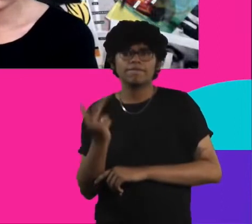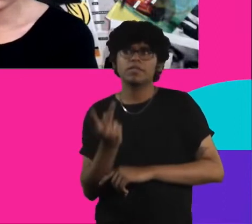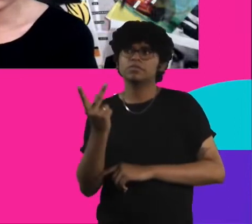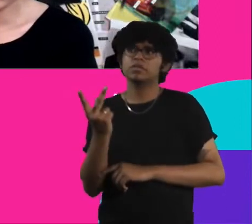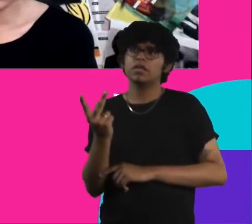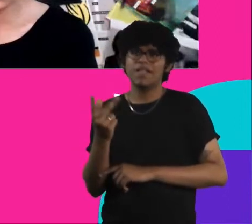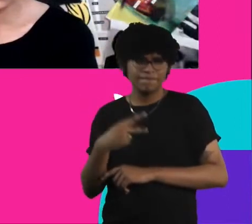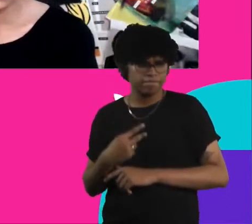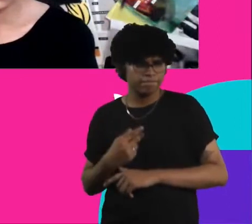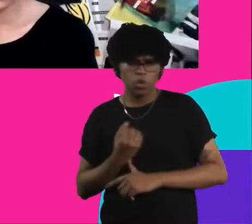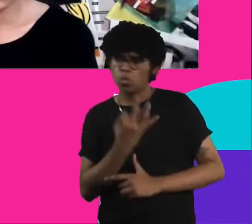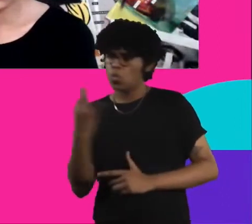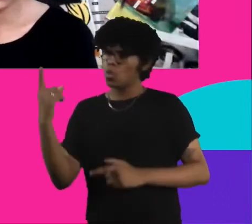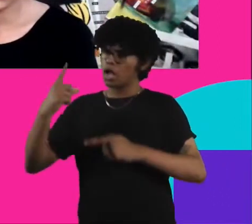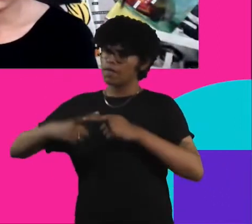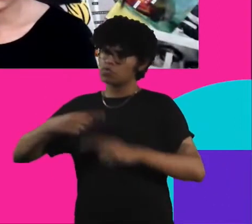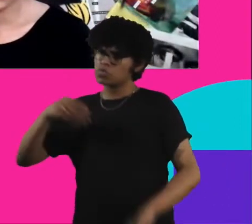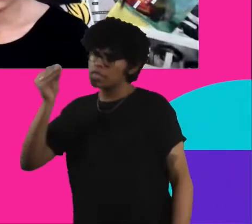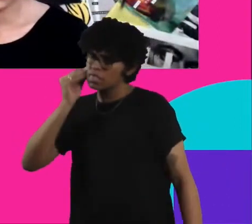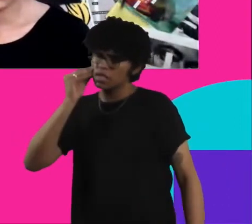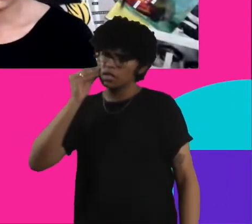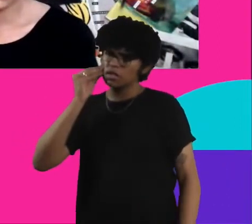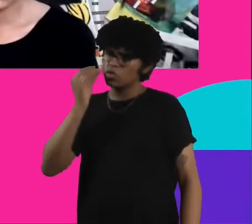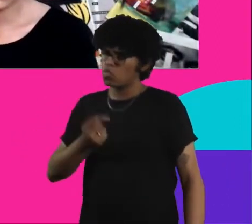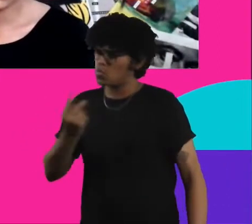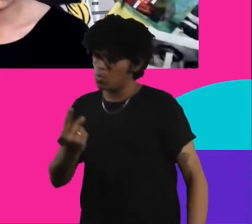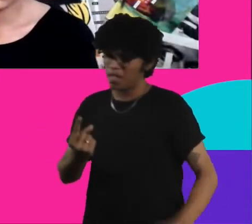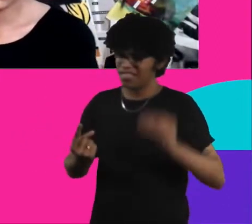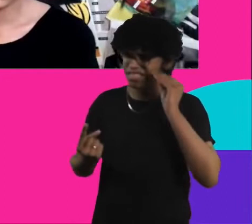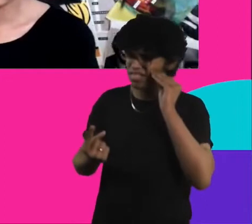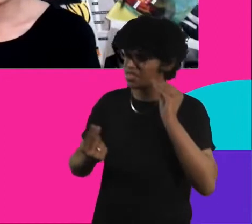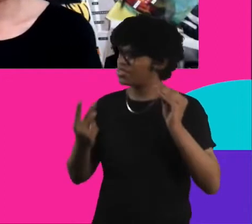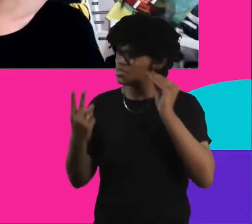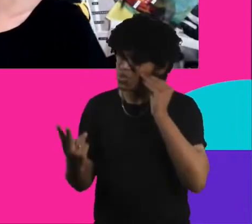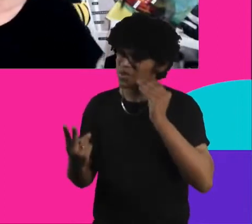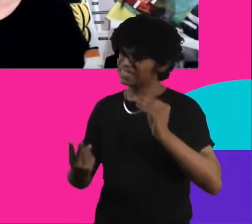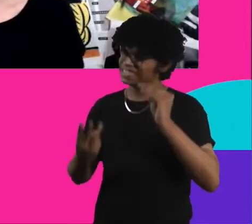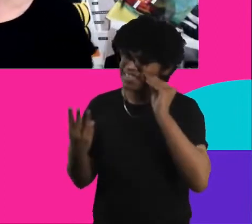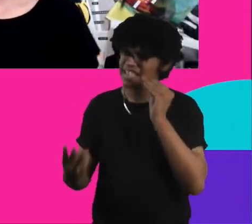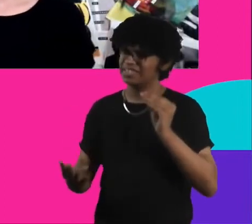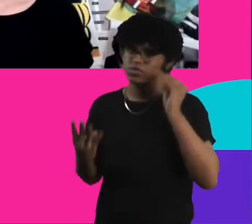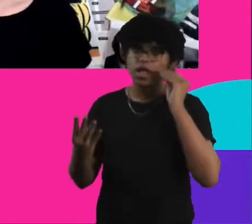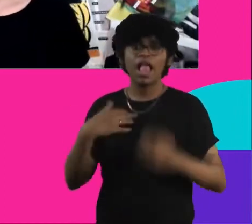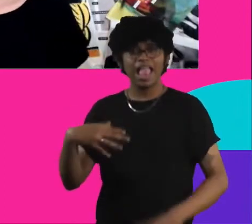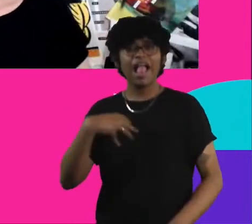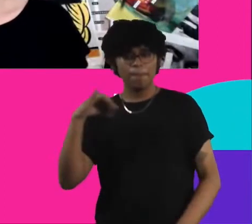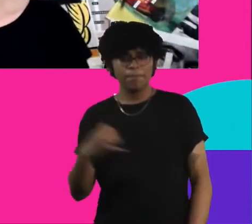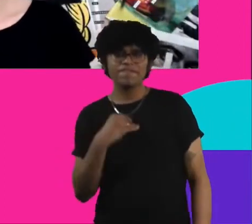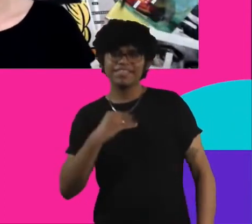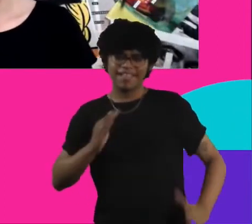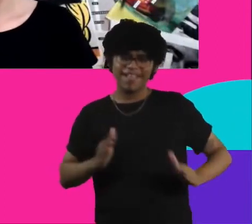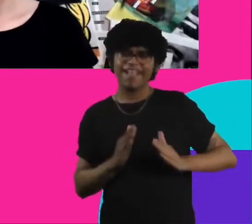quantas vezes eu tentei isso aqui. Deixa eu também curtir, é o velho clichêzão, né? Curtir a jornada,